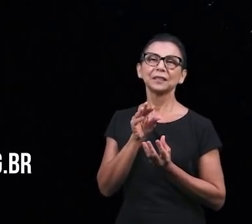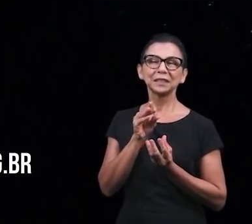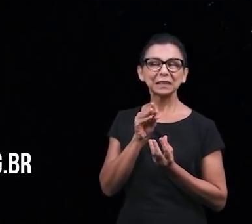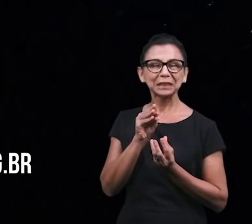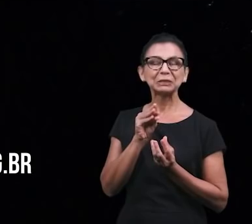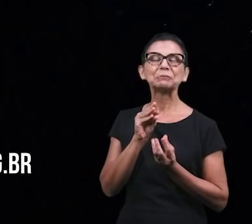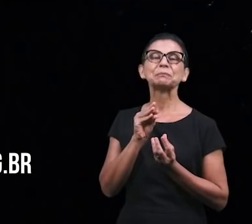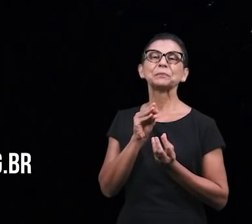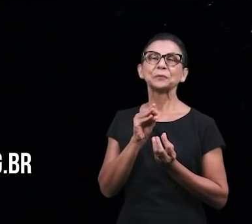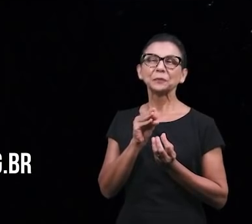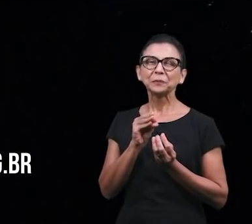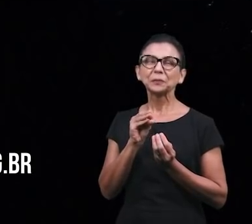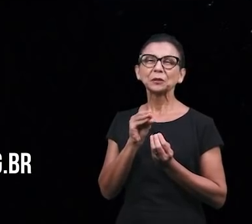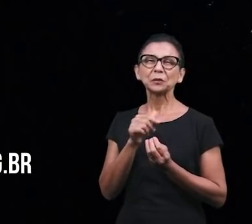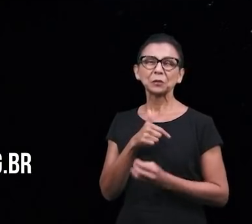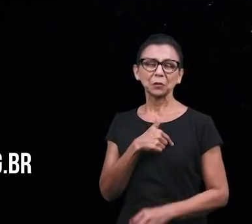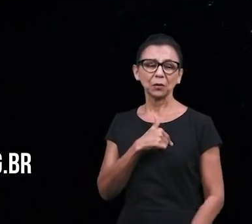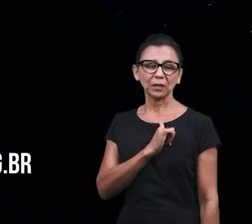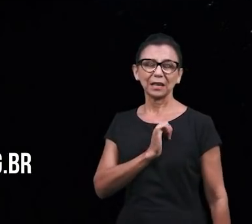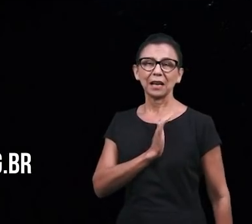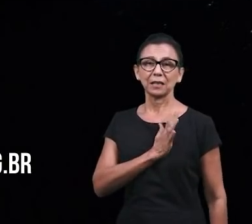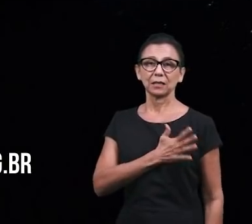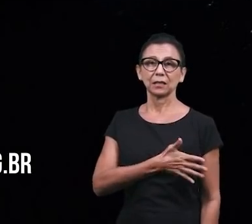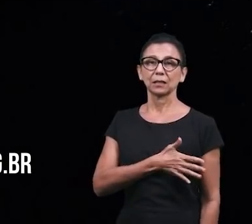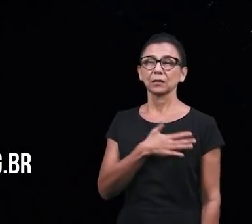acalma o